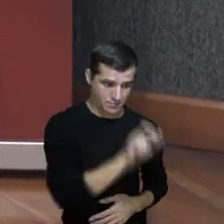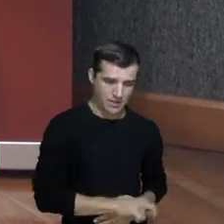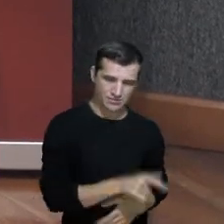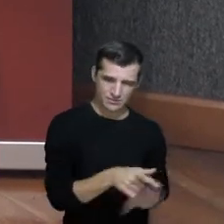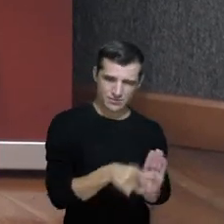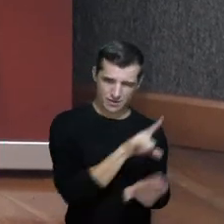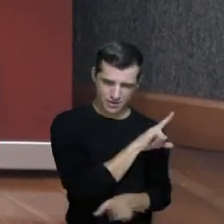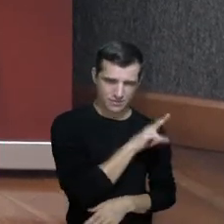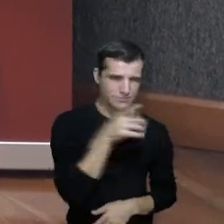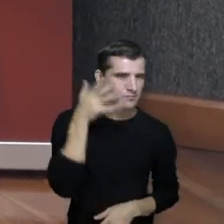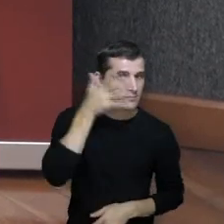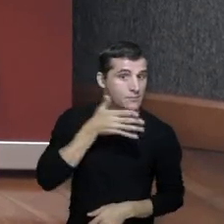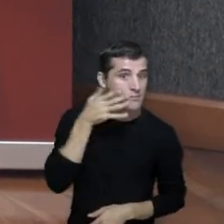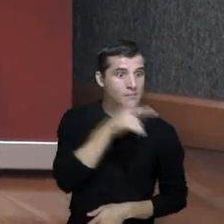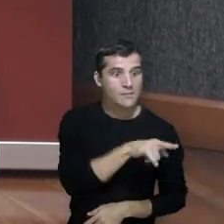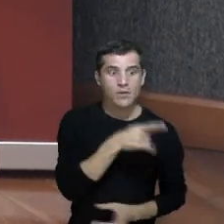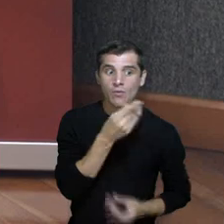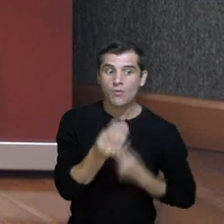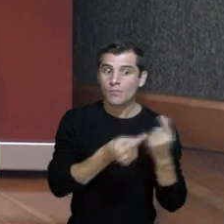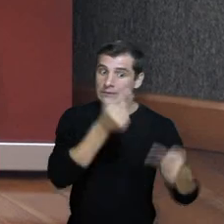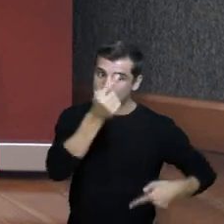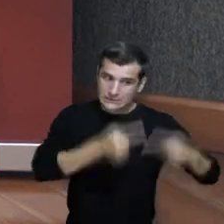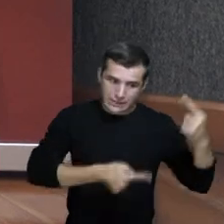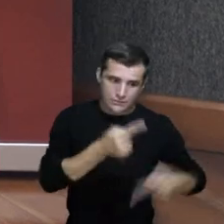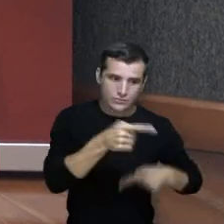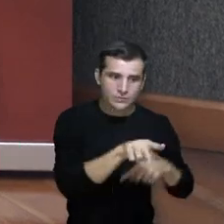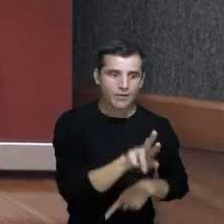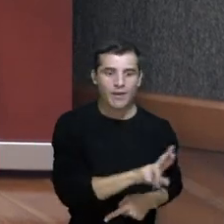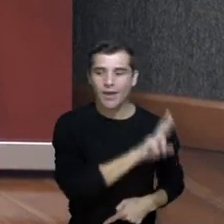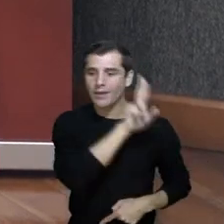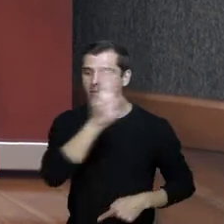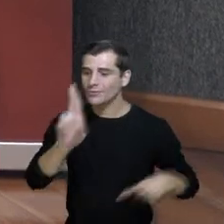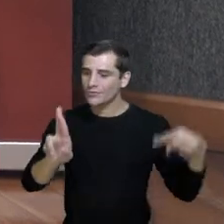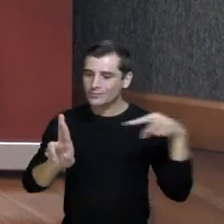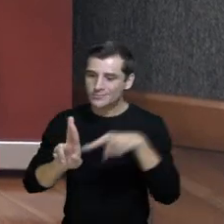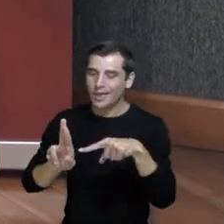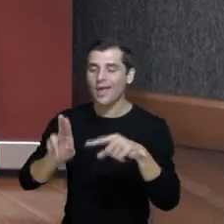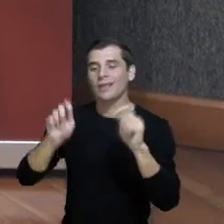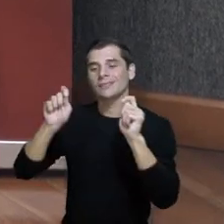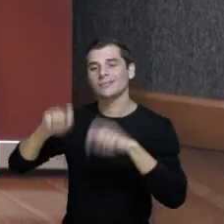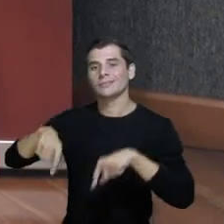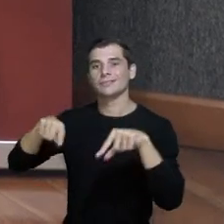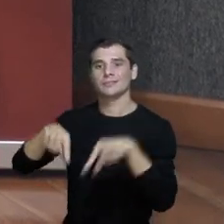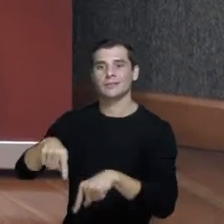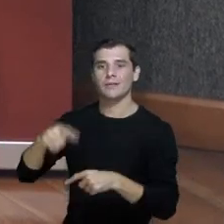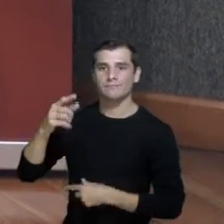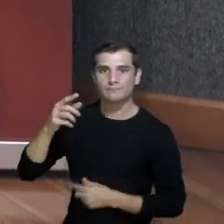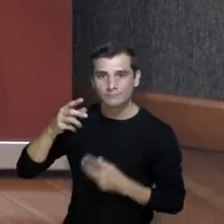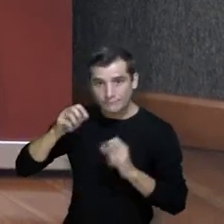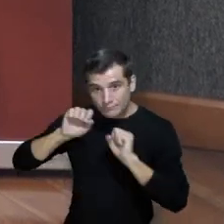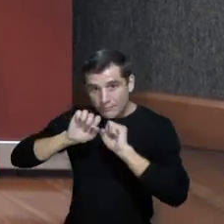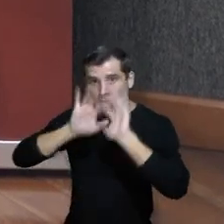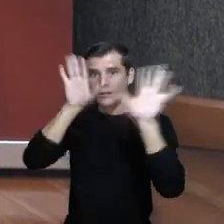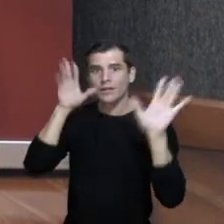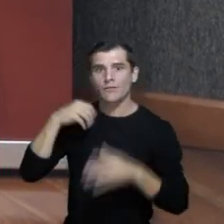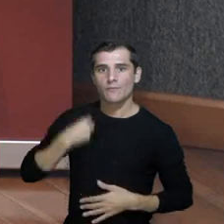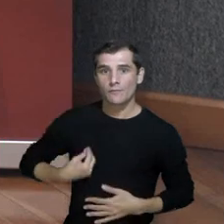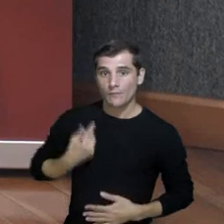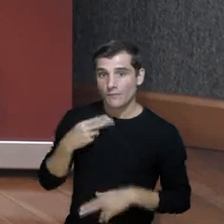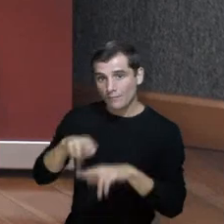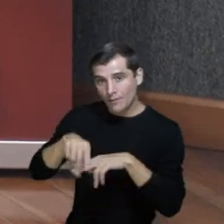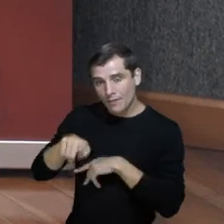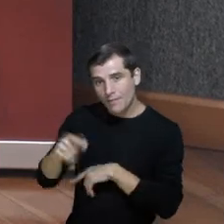o resultado dessa discussão do que a gente puder externalizar aqui e ouvi-los é muito importante porque cada um de nós